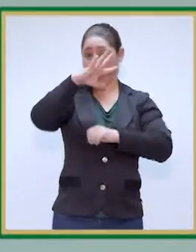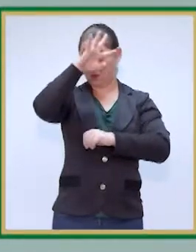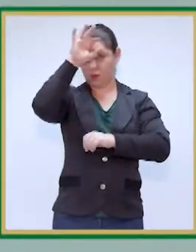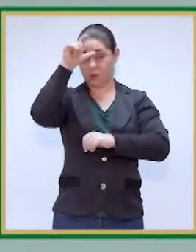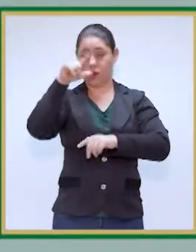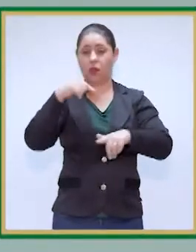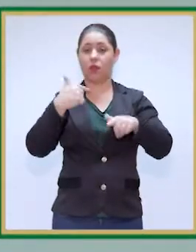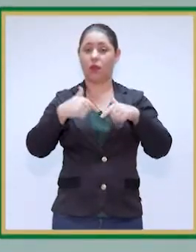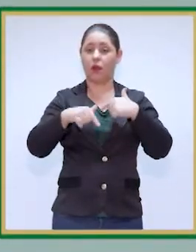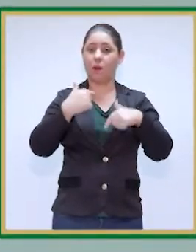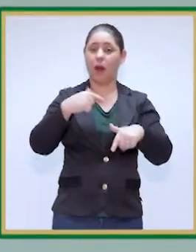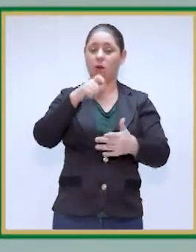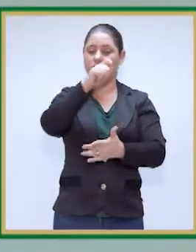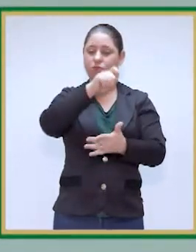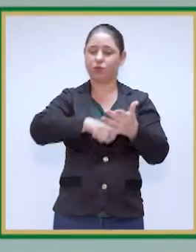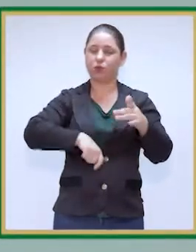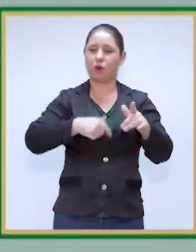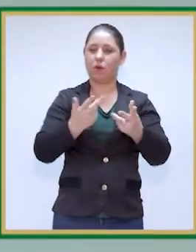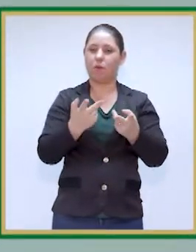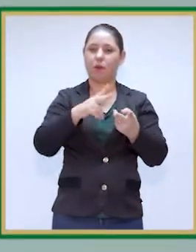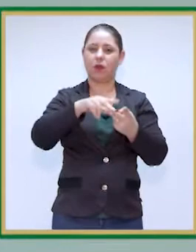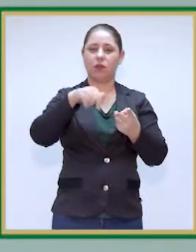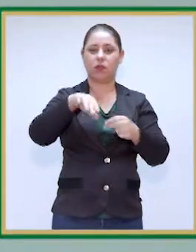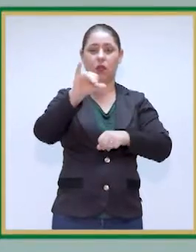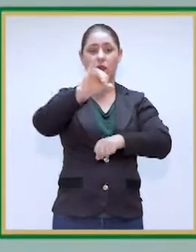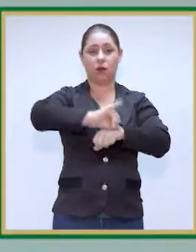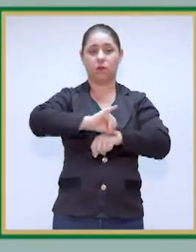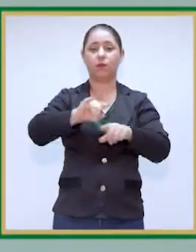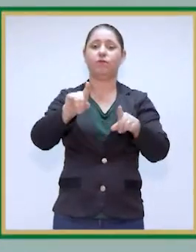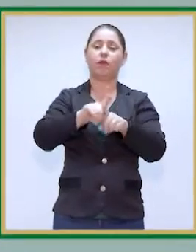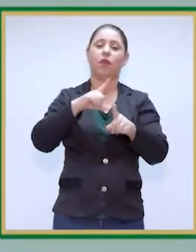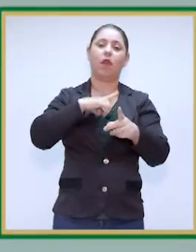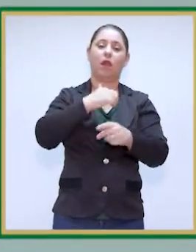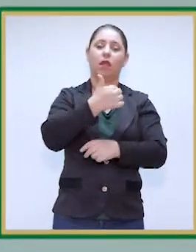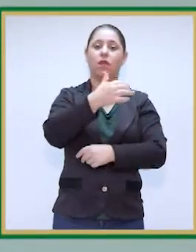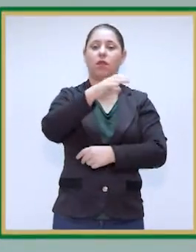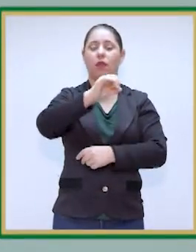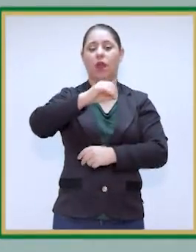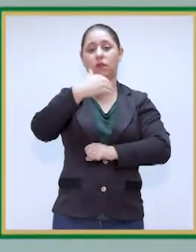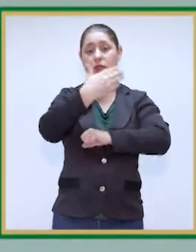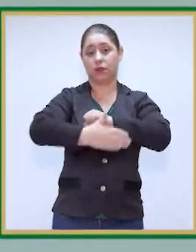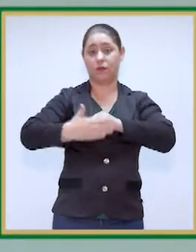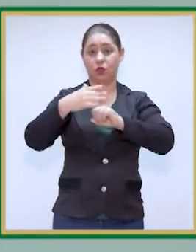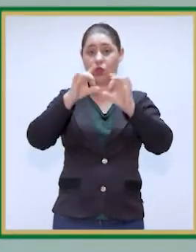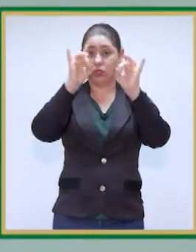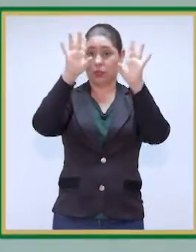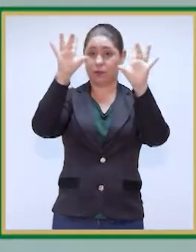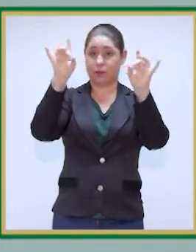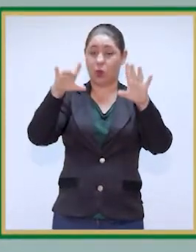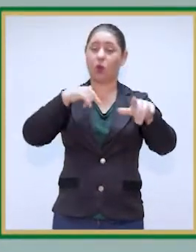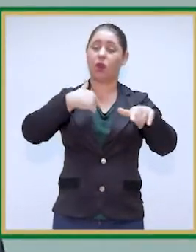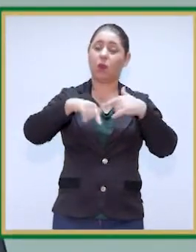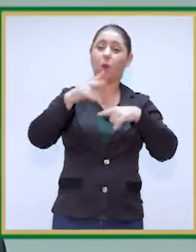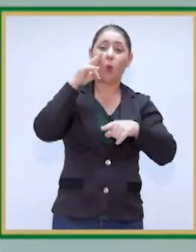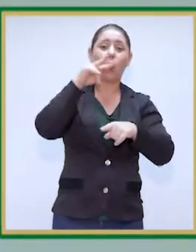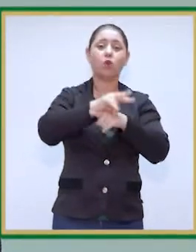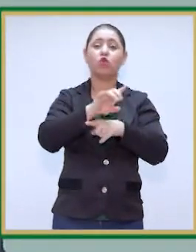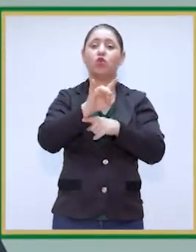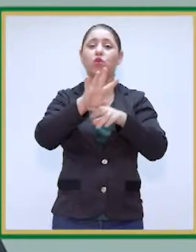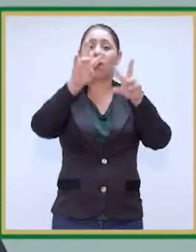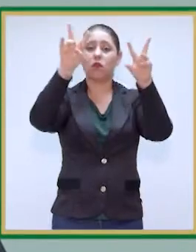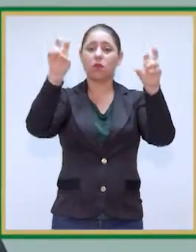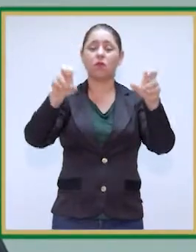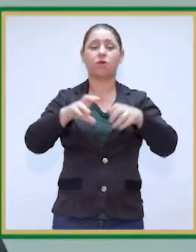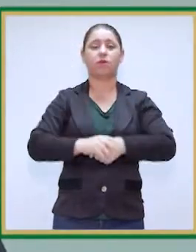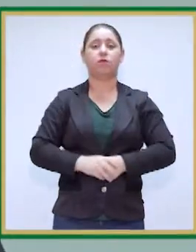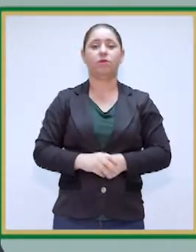Mato Grosso do Sul é muito atuante na área de execução penal. Aqui na capital, nós temos 10 defensores especializados que cuidam só dessa